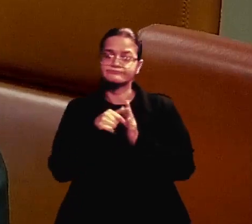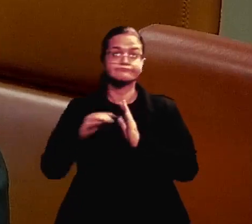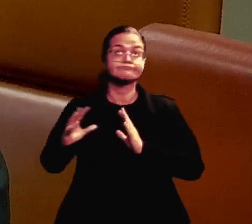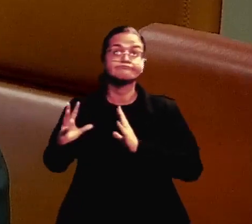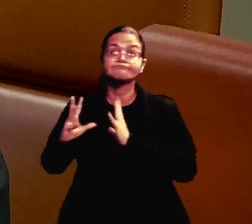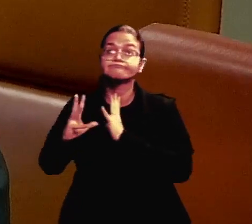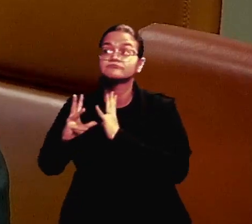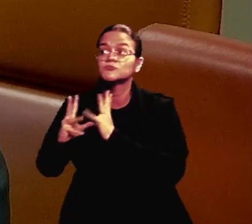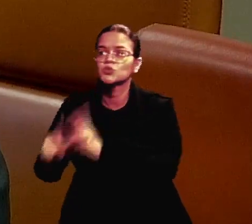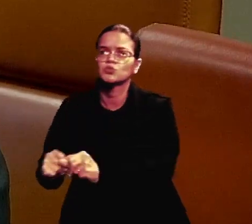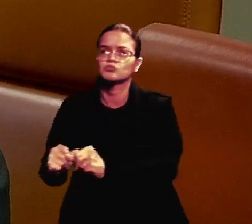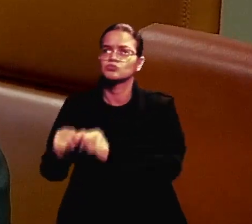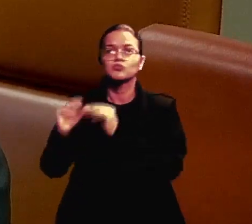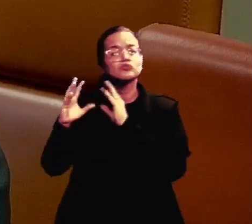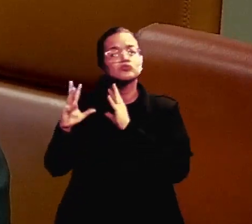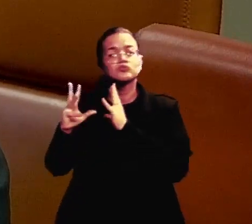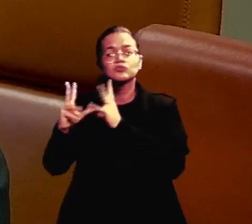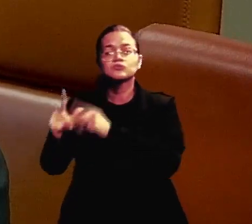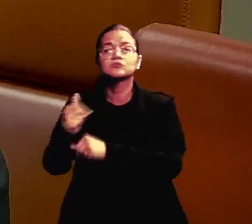foi unânime.